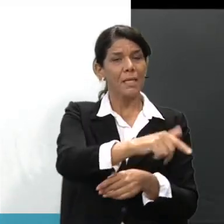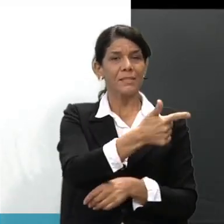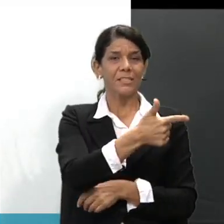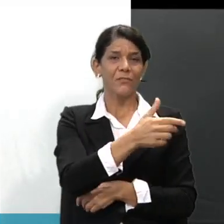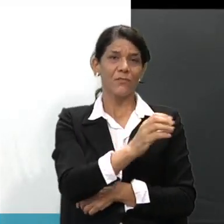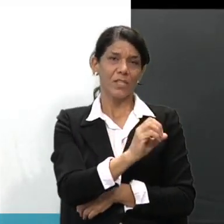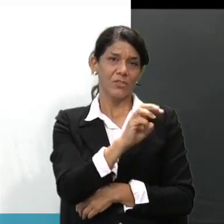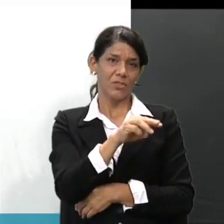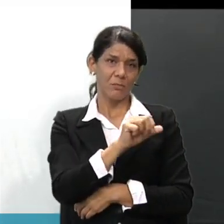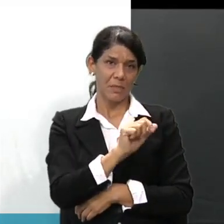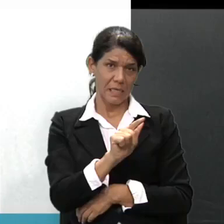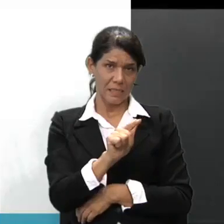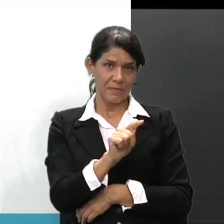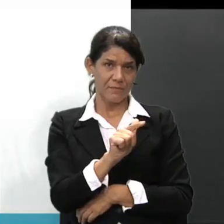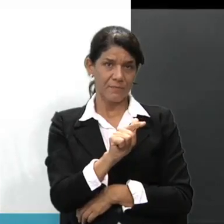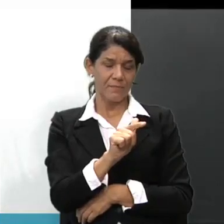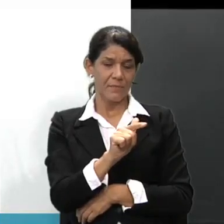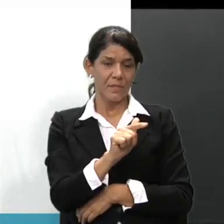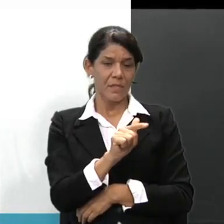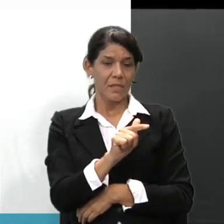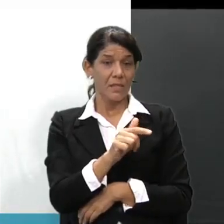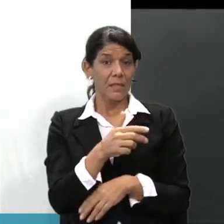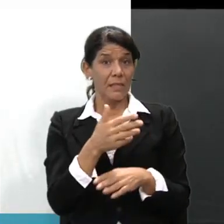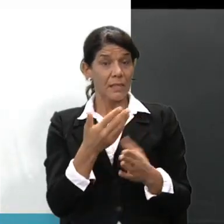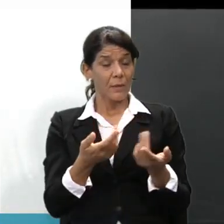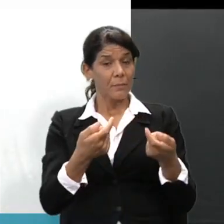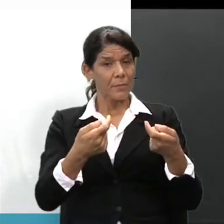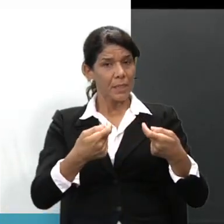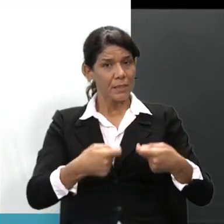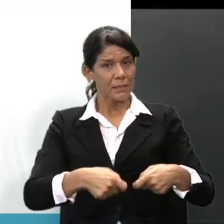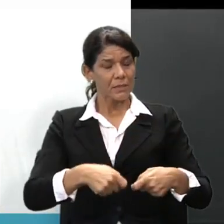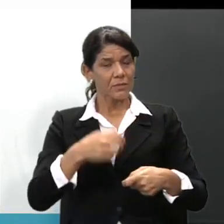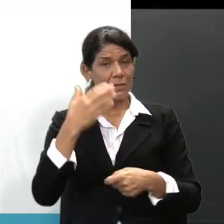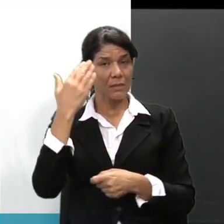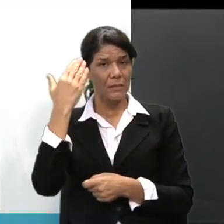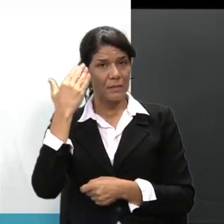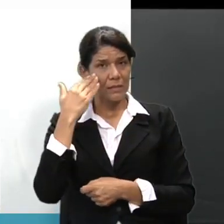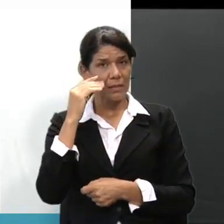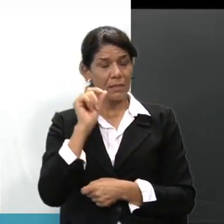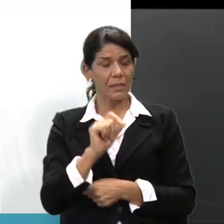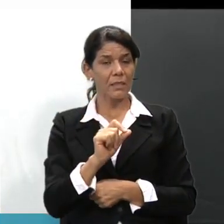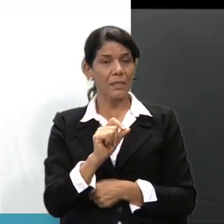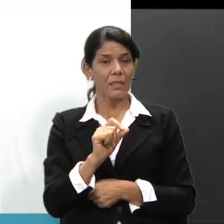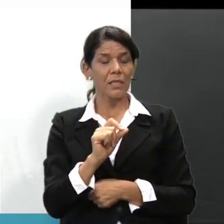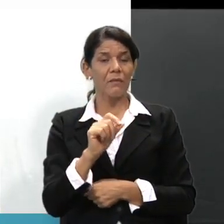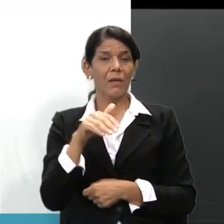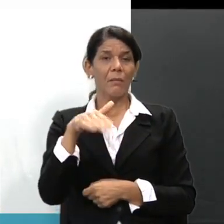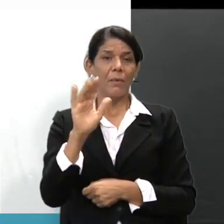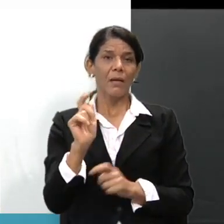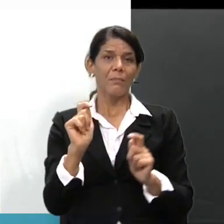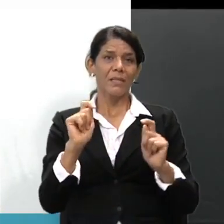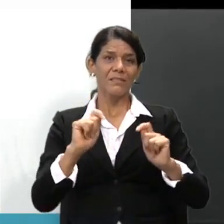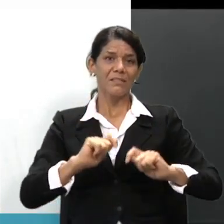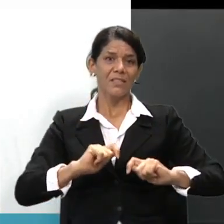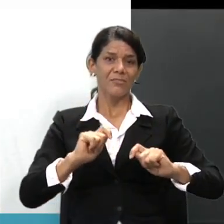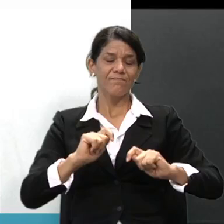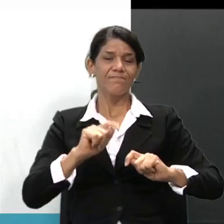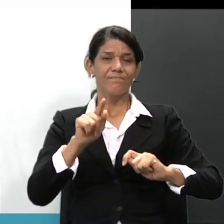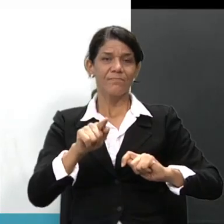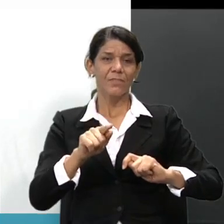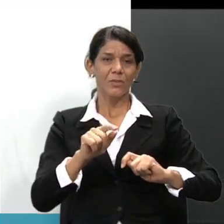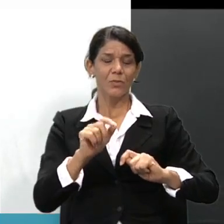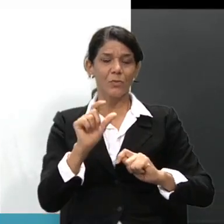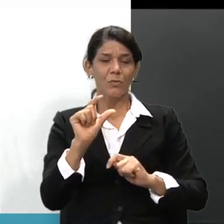mais 20 ml. Portanto, eu preciso considerar que vai exceder a capacidade do